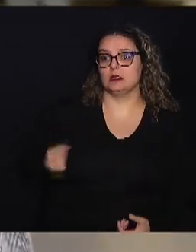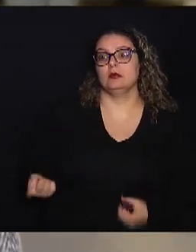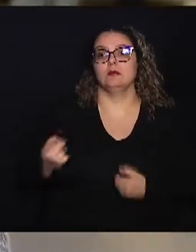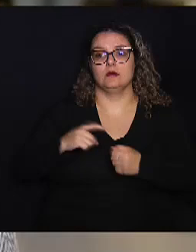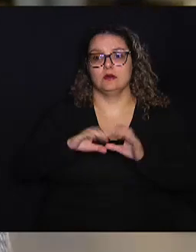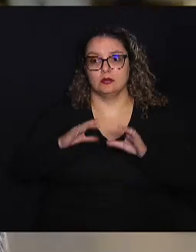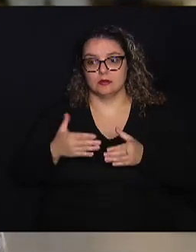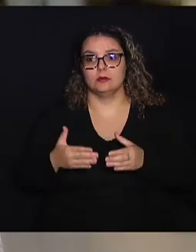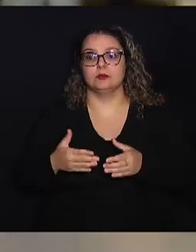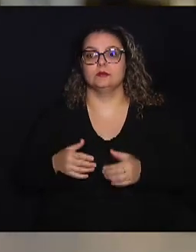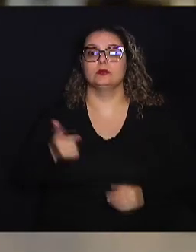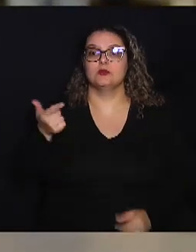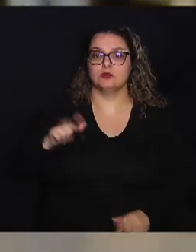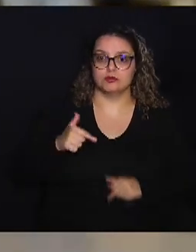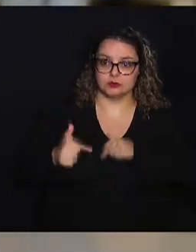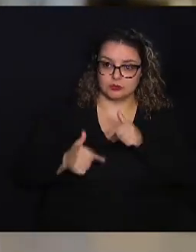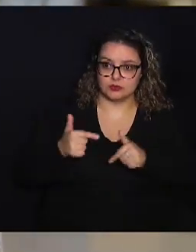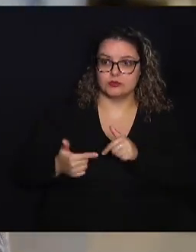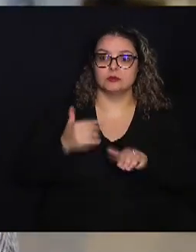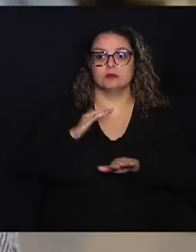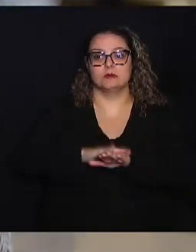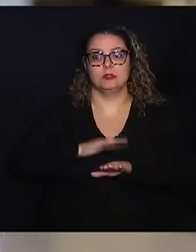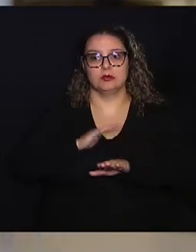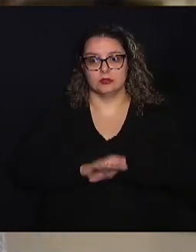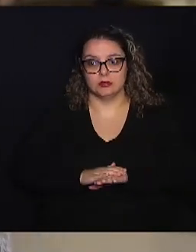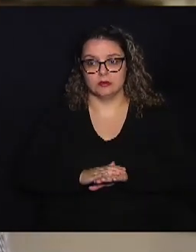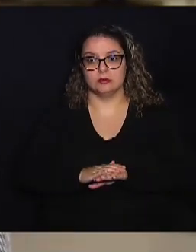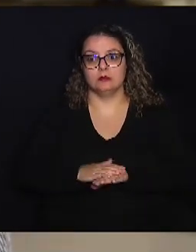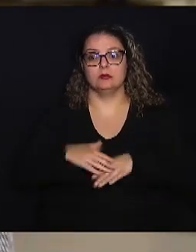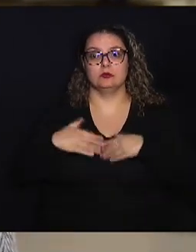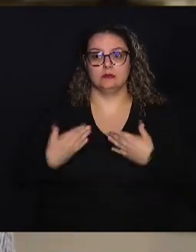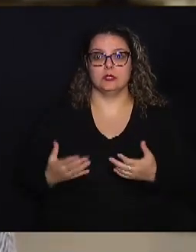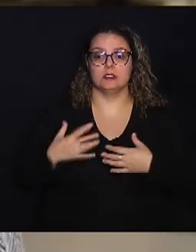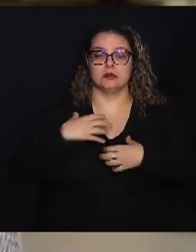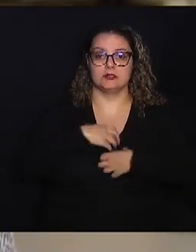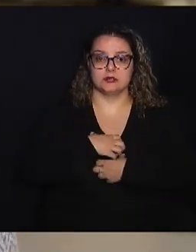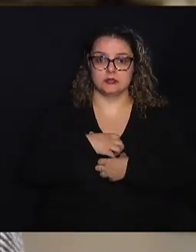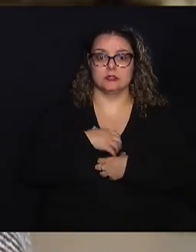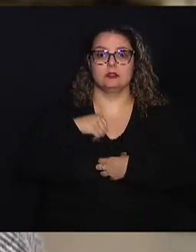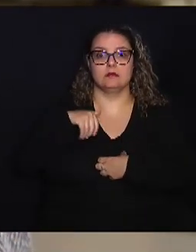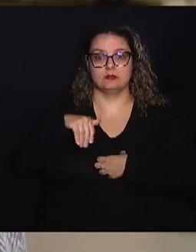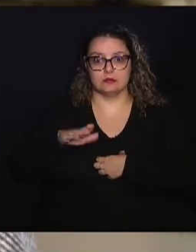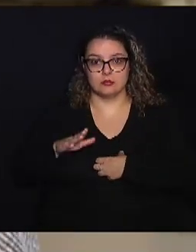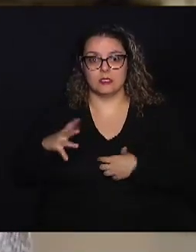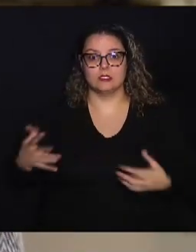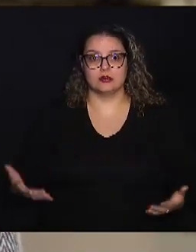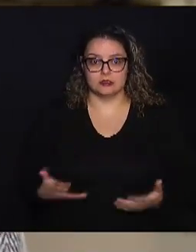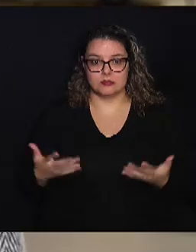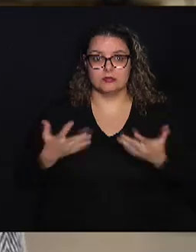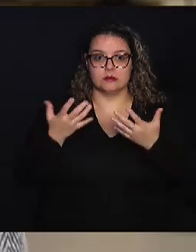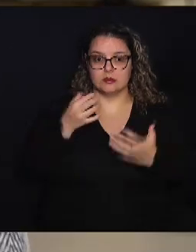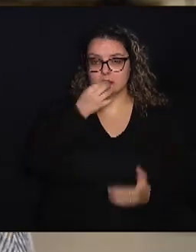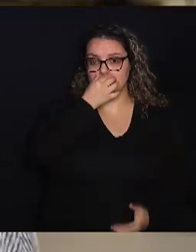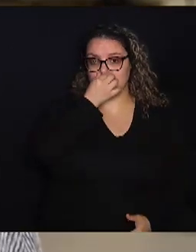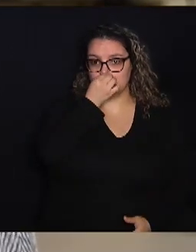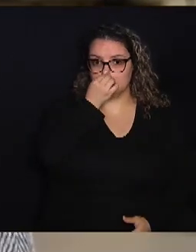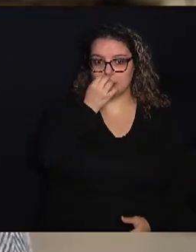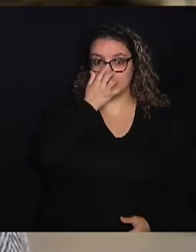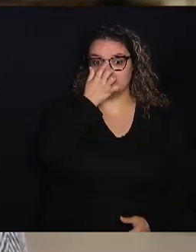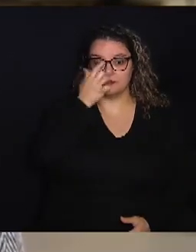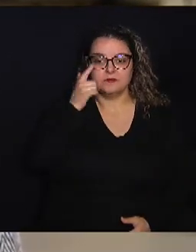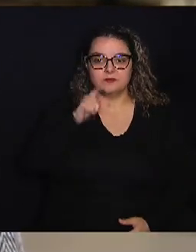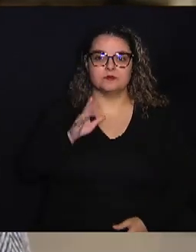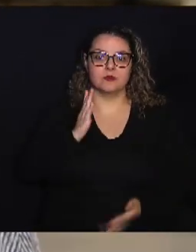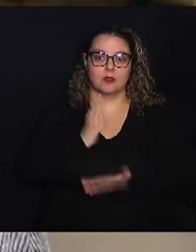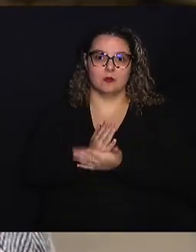gente continua fazendo as ações para que ele se sinta cada vez mais motivado e consiga aí parar de fumar com a nossa